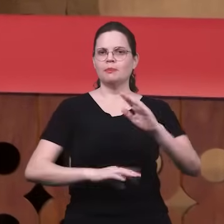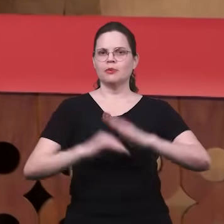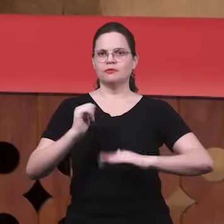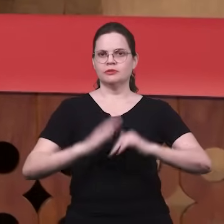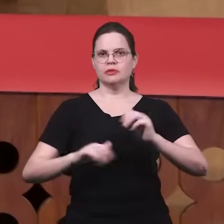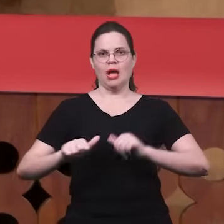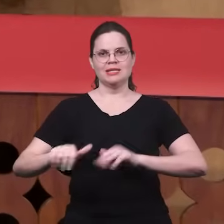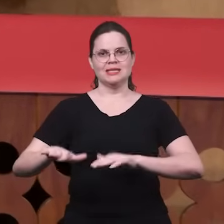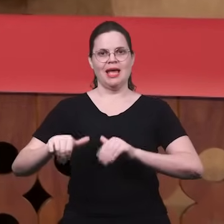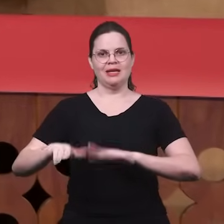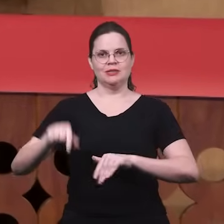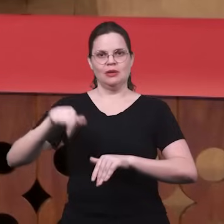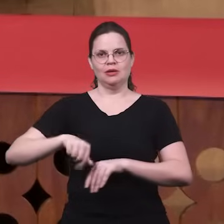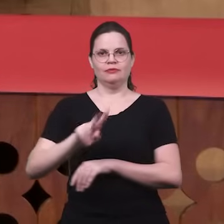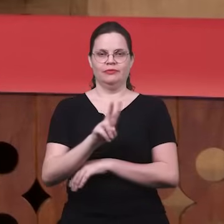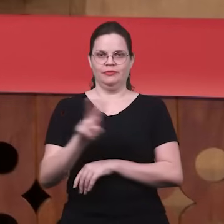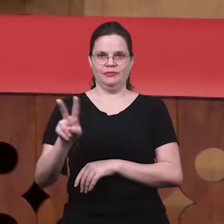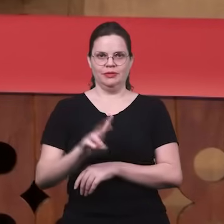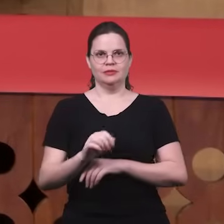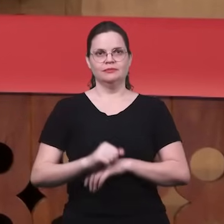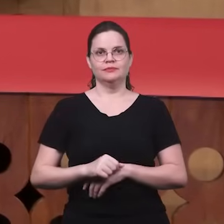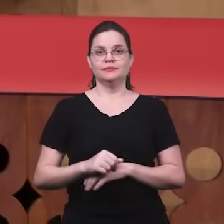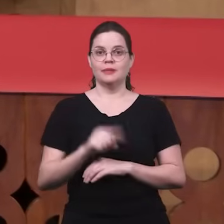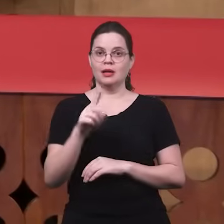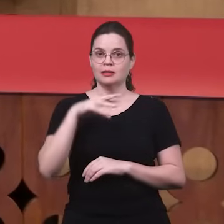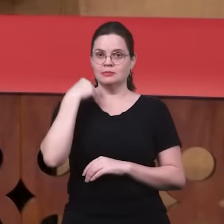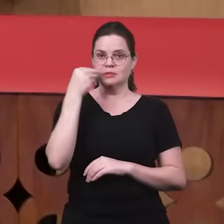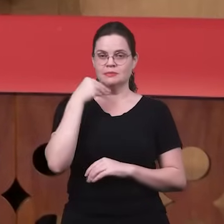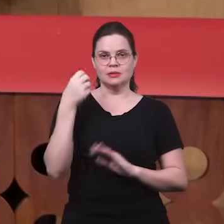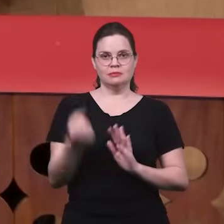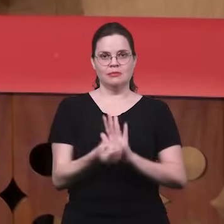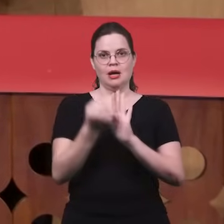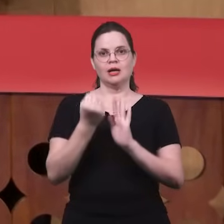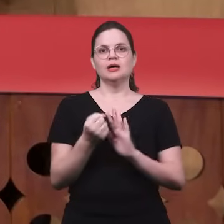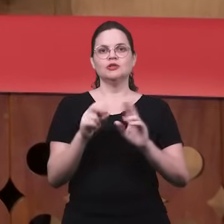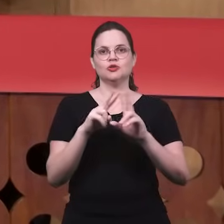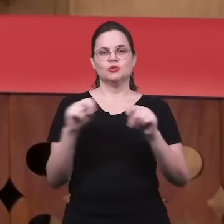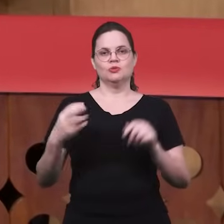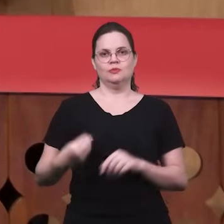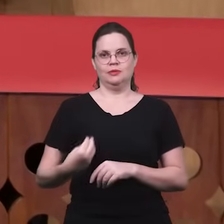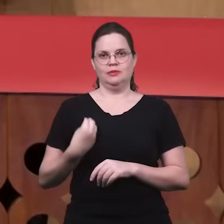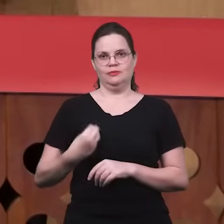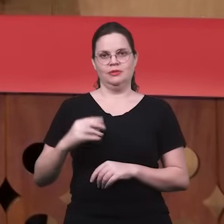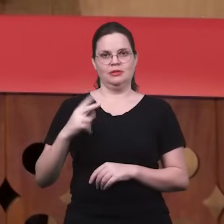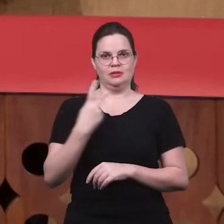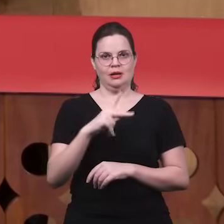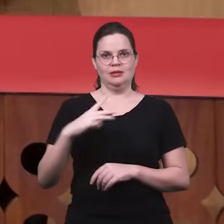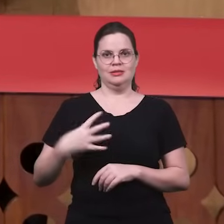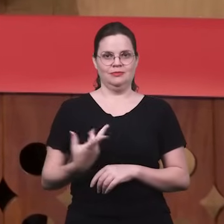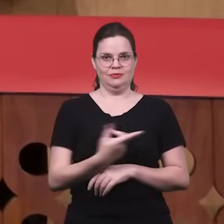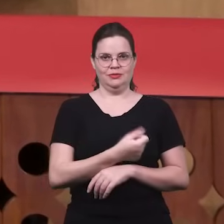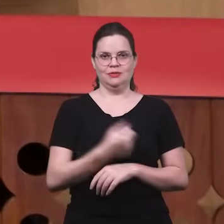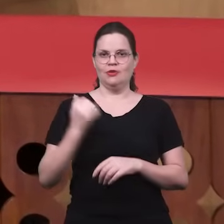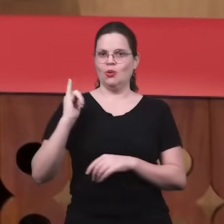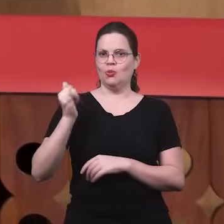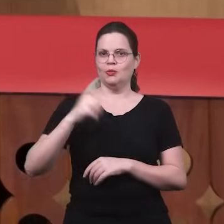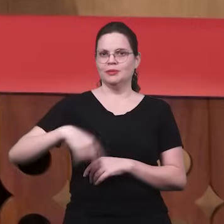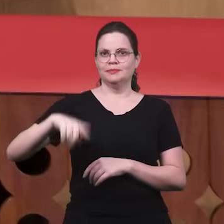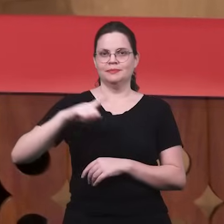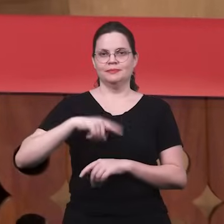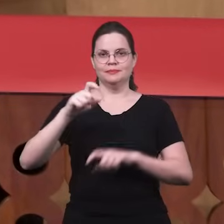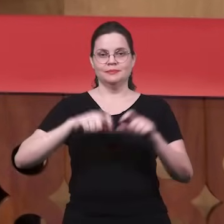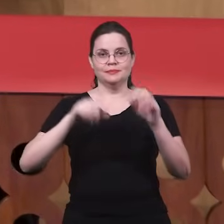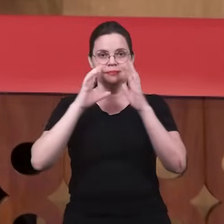Vila Velha, né? Na Grande Vitória, e teve uma experiência marcante de salvação. Ele vai contar para nós aqui, para aqueles